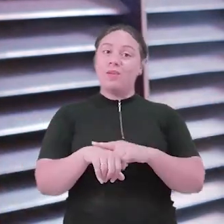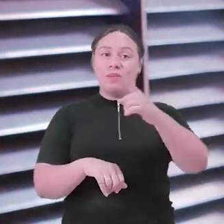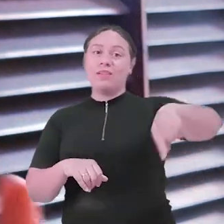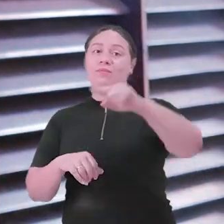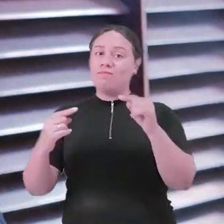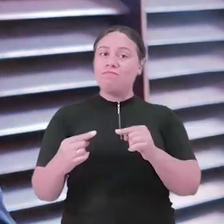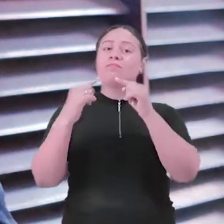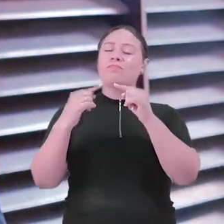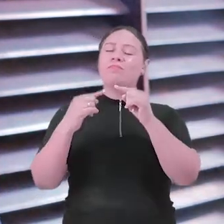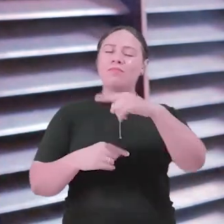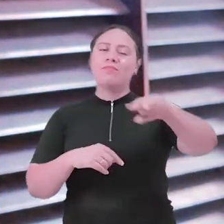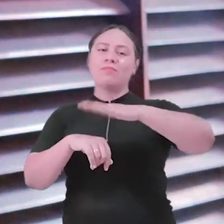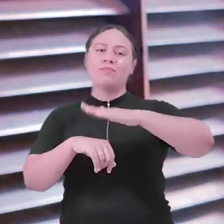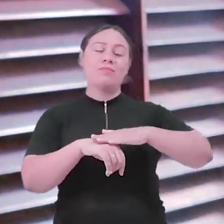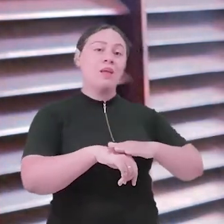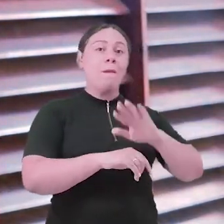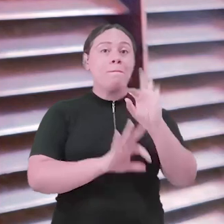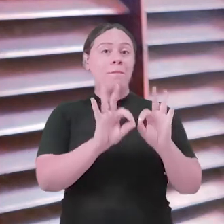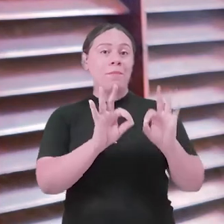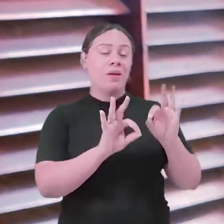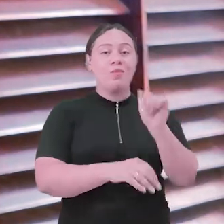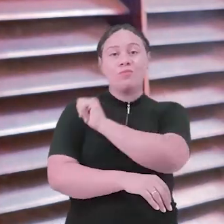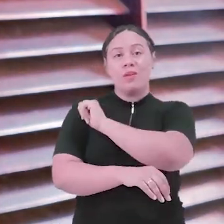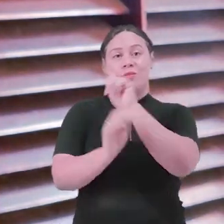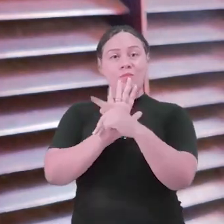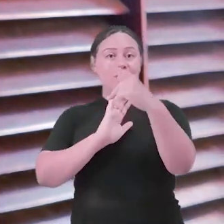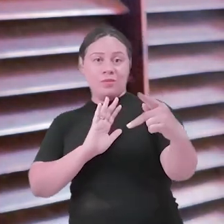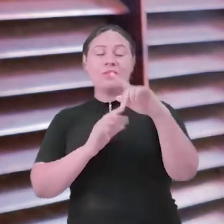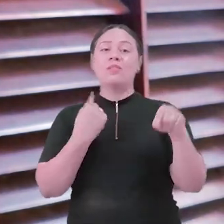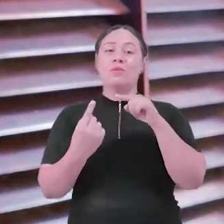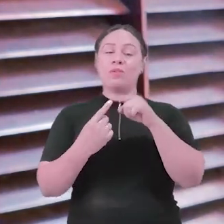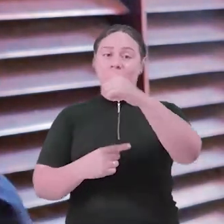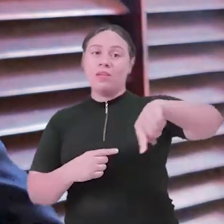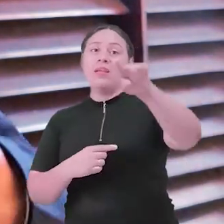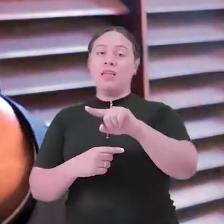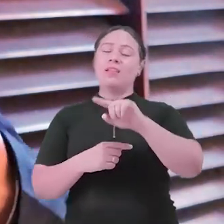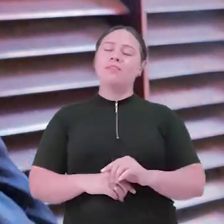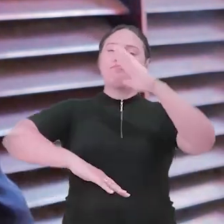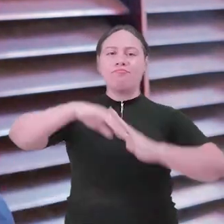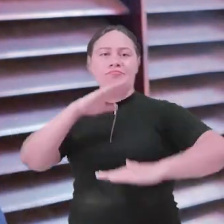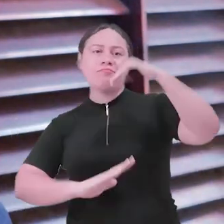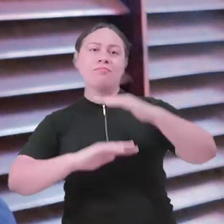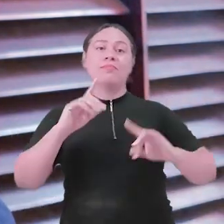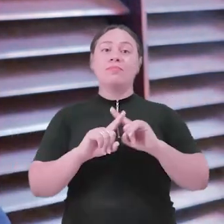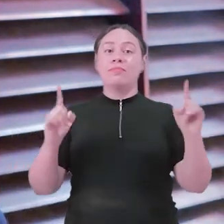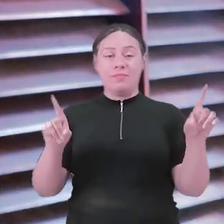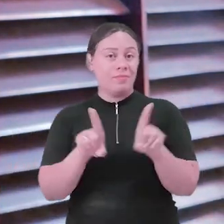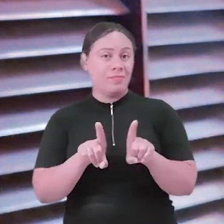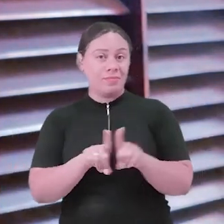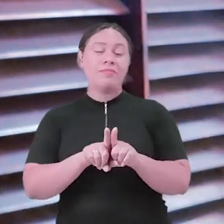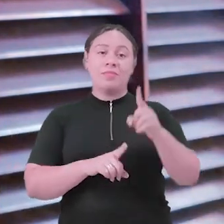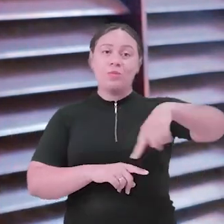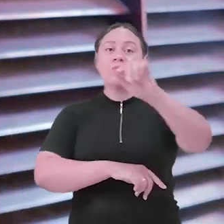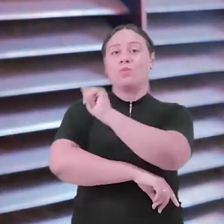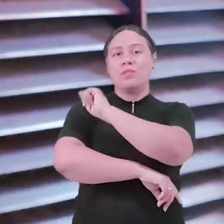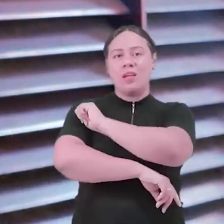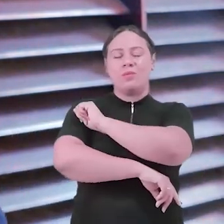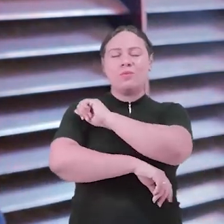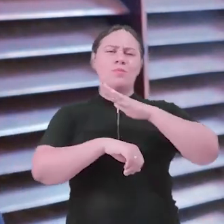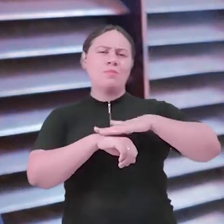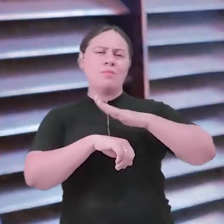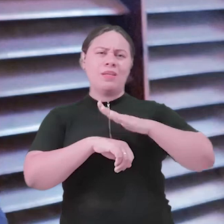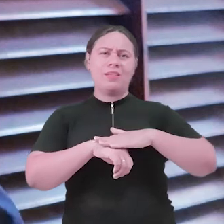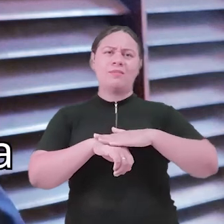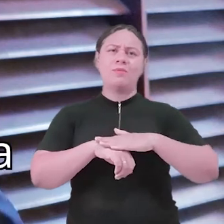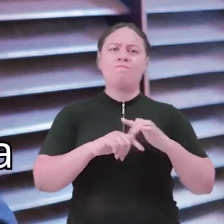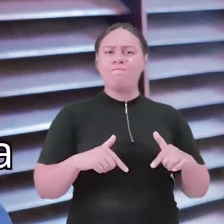Ao fazerem isso, vocês estão preparando seus alunos não apenas para serem cidadãos competentes, mas também